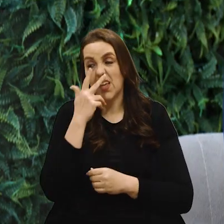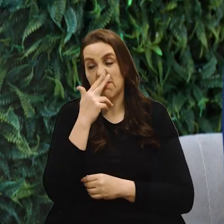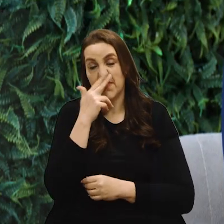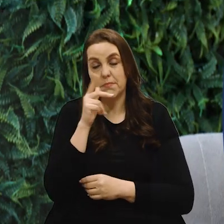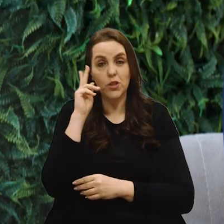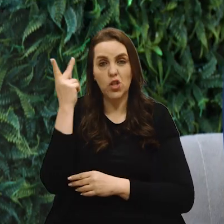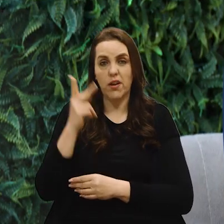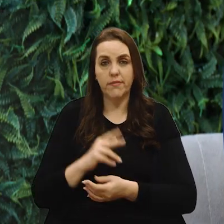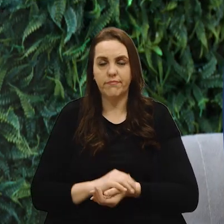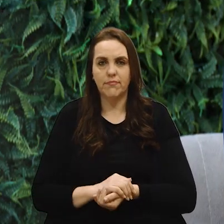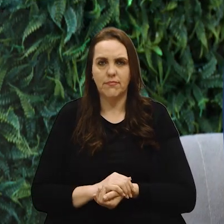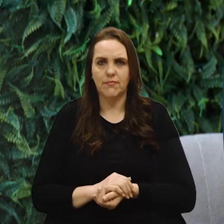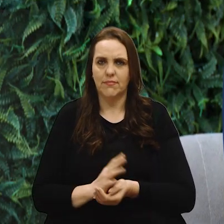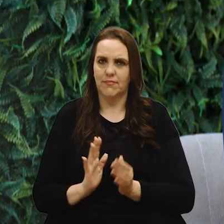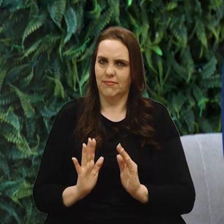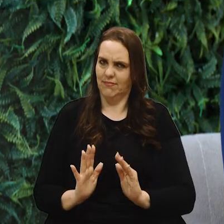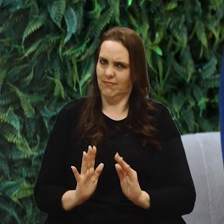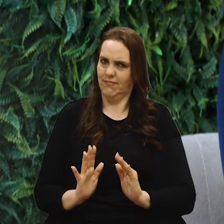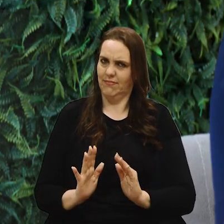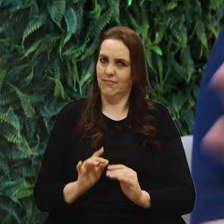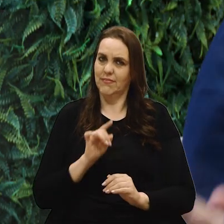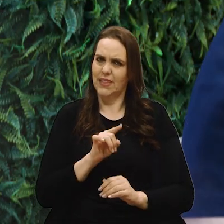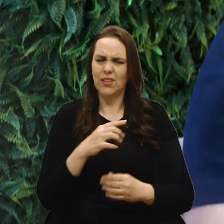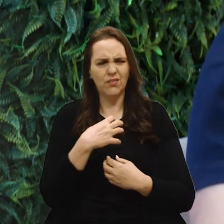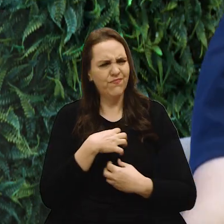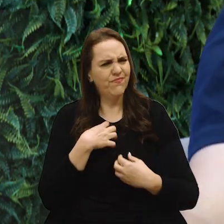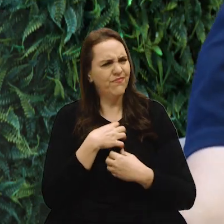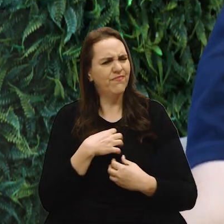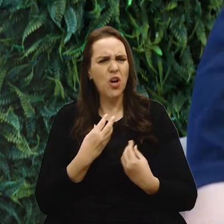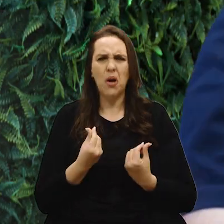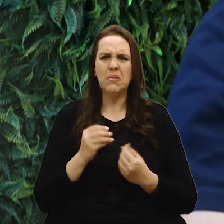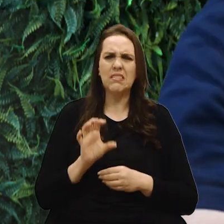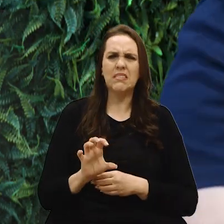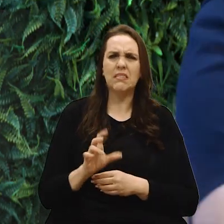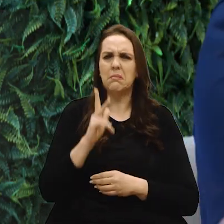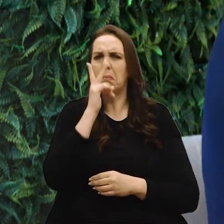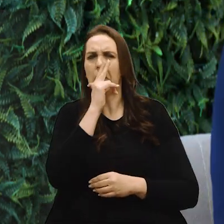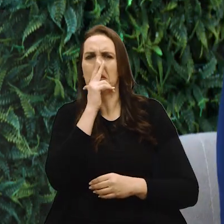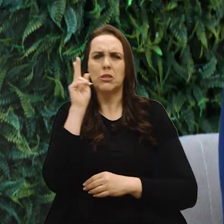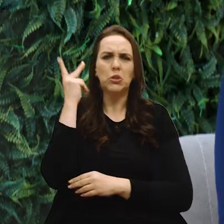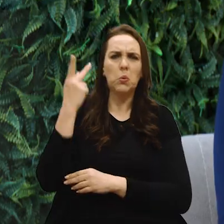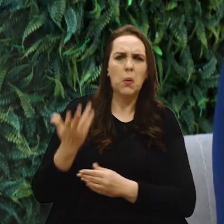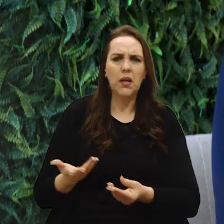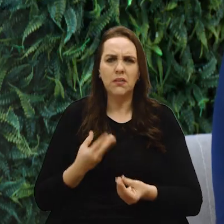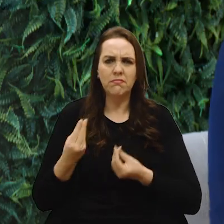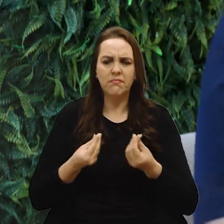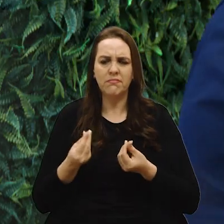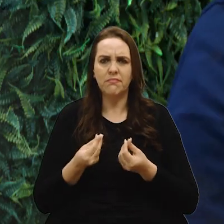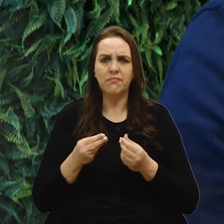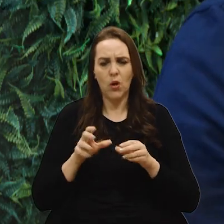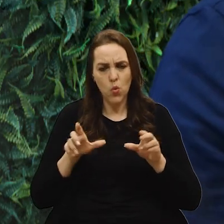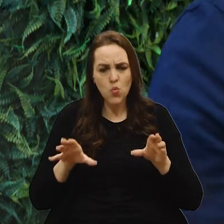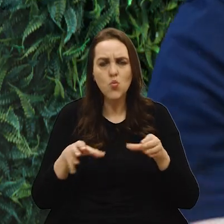é a mesma história, né? Isso me intriga muito, assim. Sabe, Arnaldo? Me intriga muito quando tá num grupo de regulação e aí